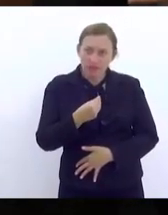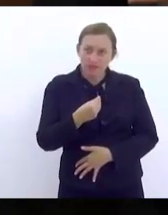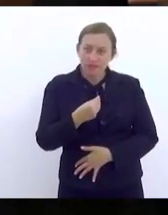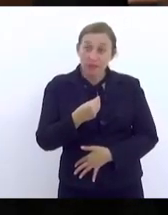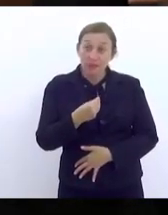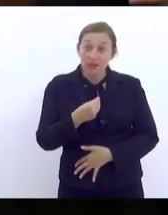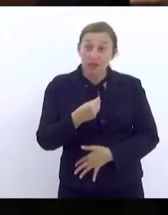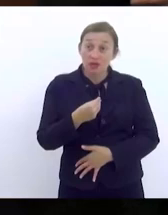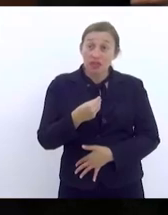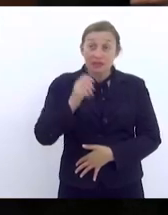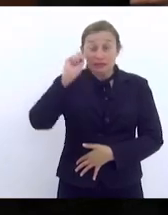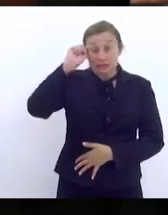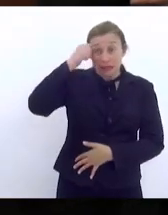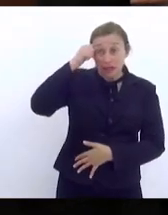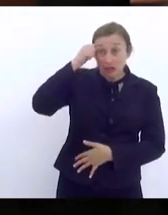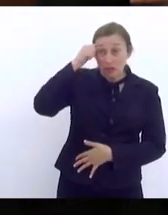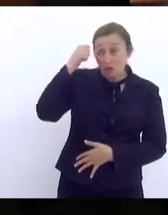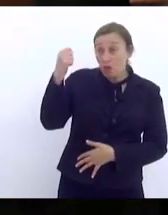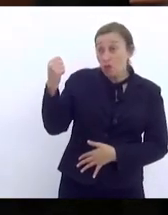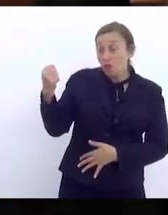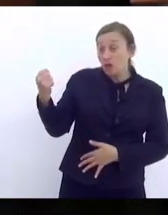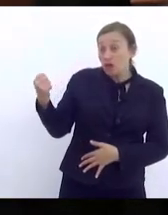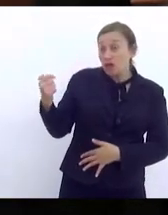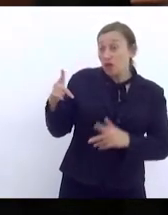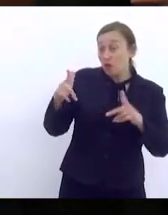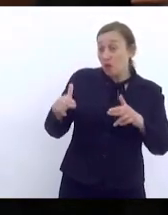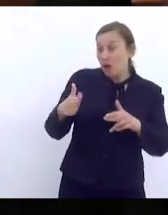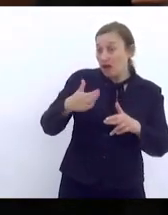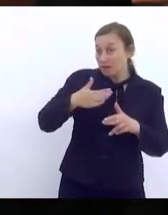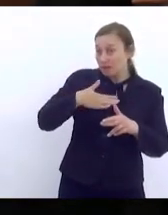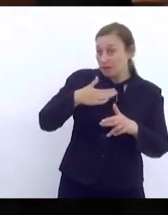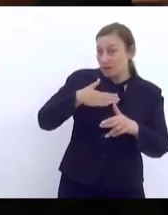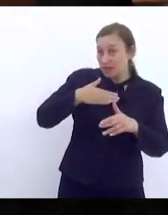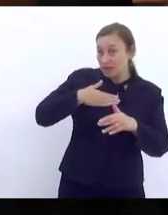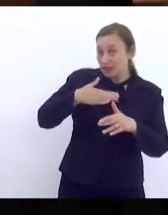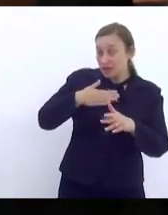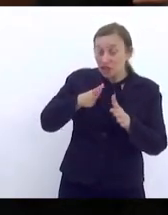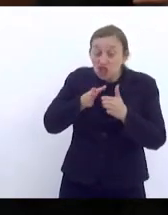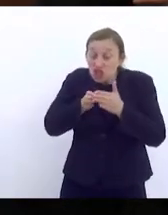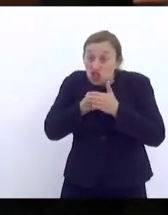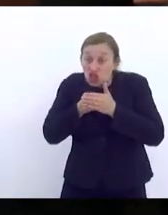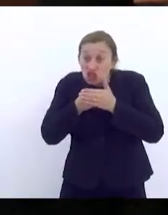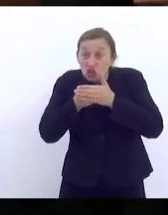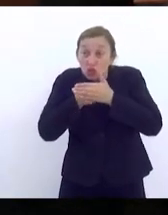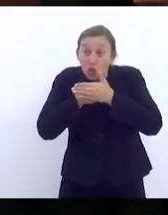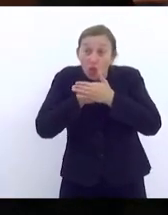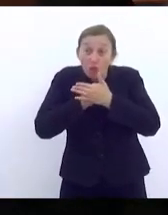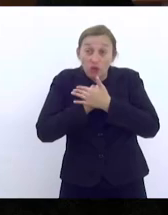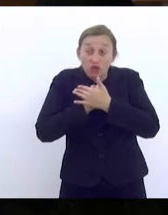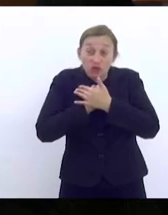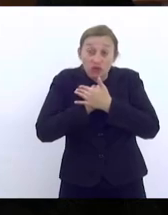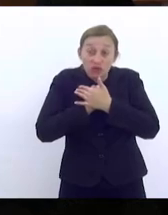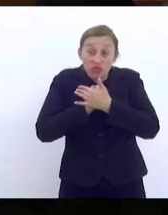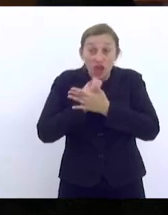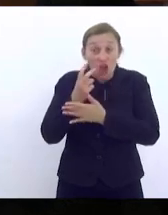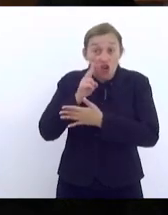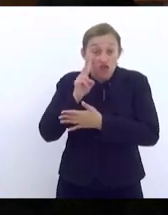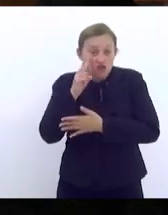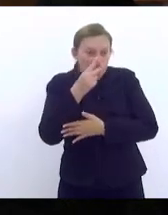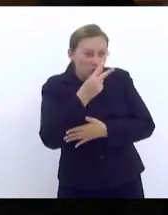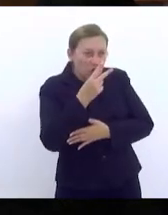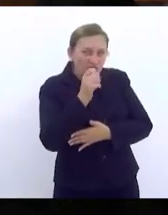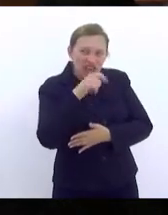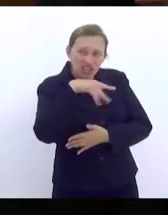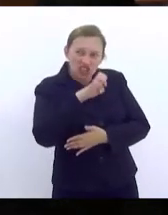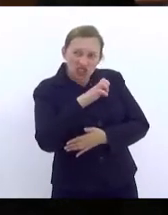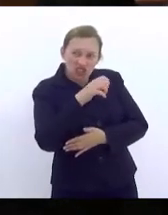tão negro quanto eu por debaixo das câmeras virou por para o deputado Alexandre